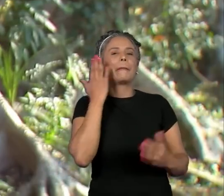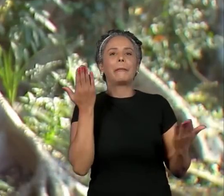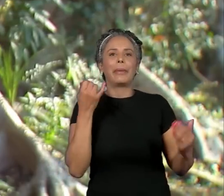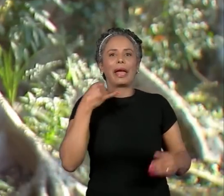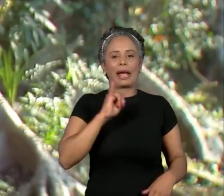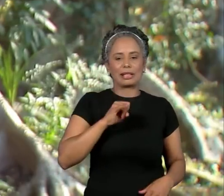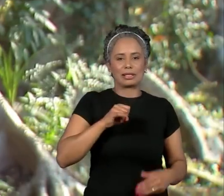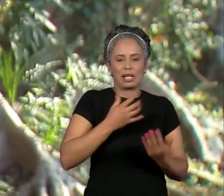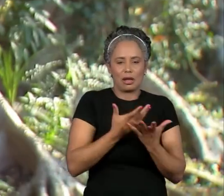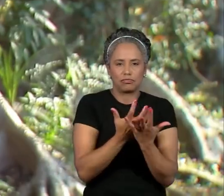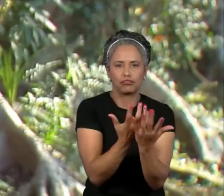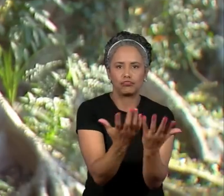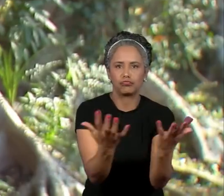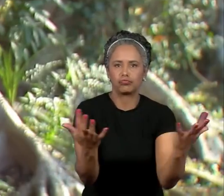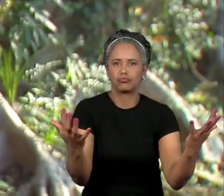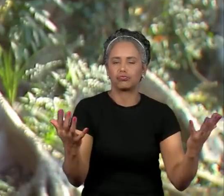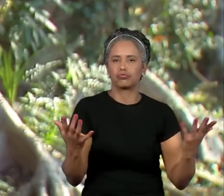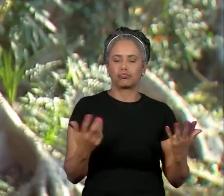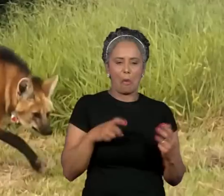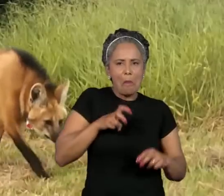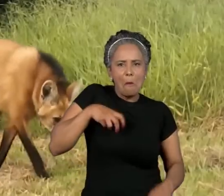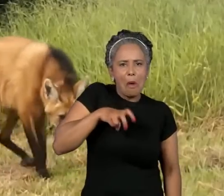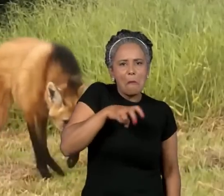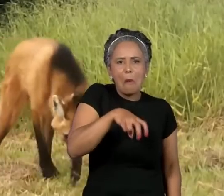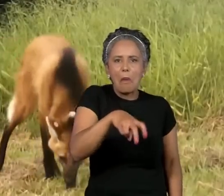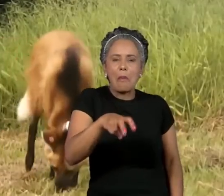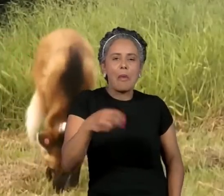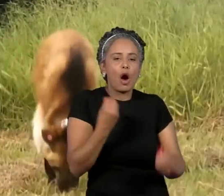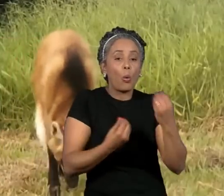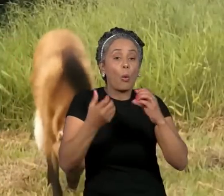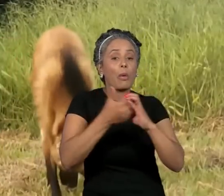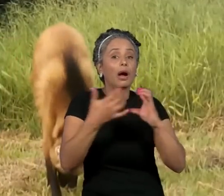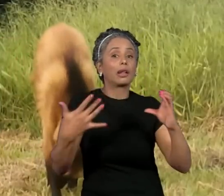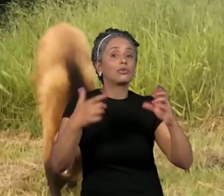no campo as características desse local.